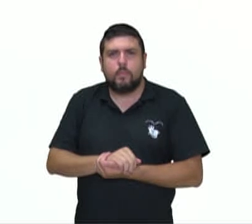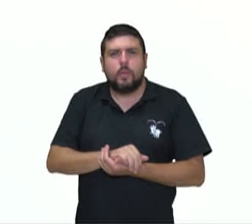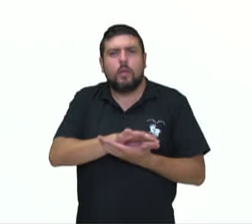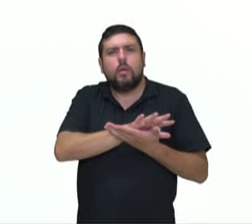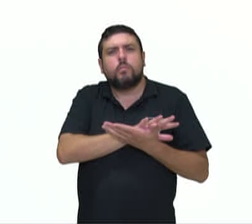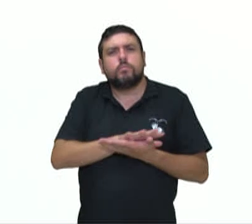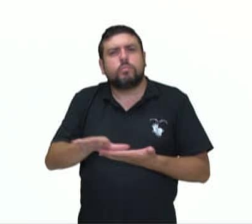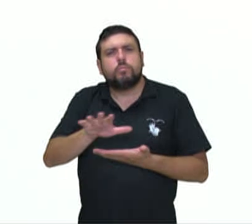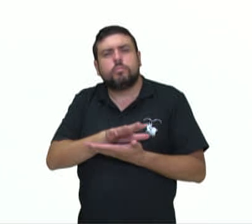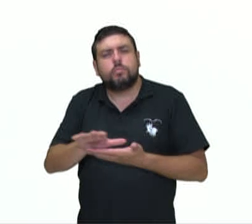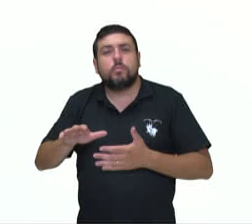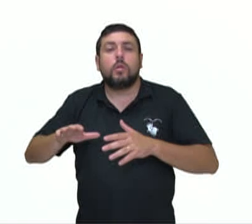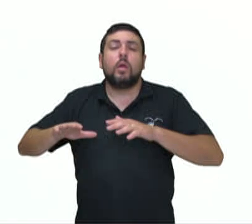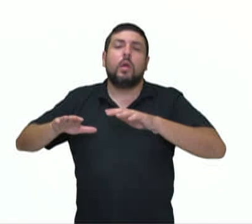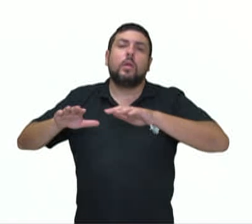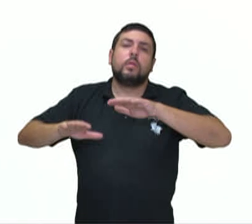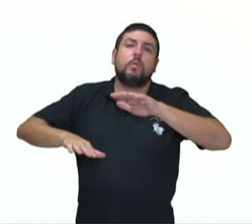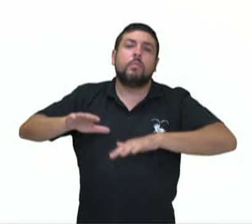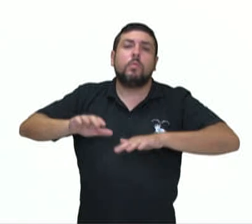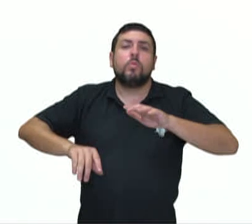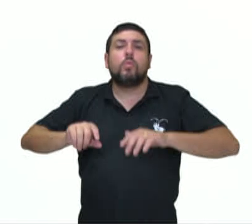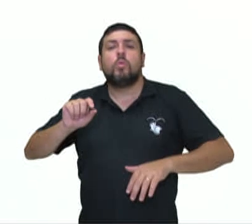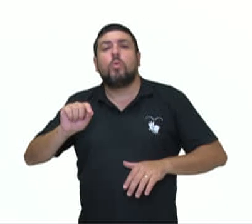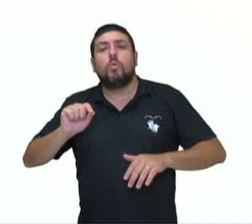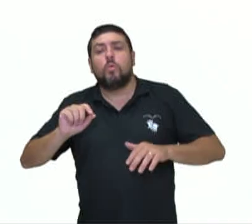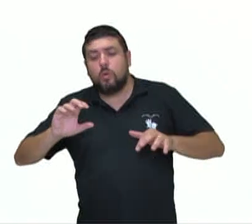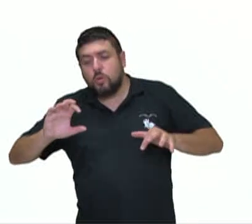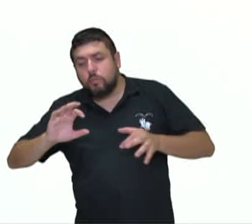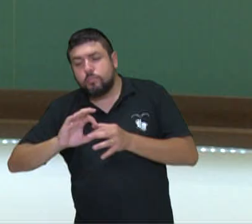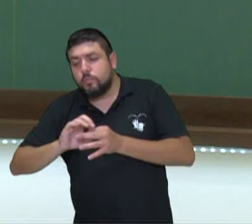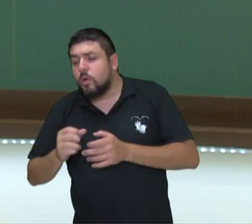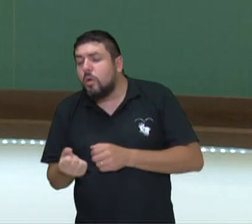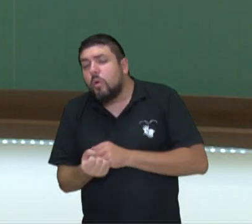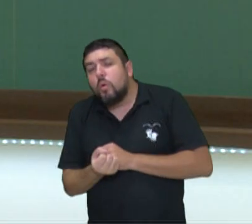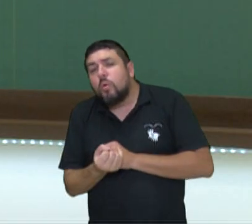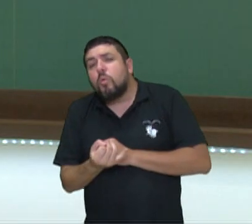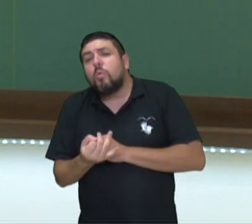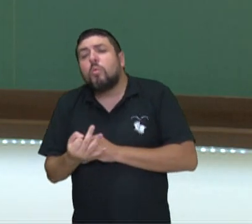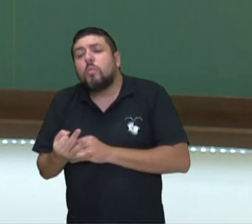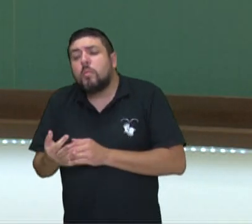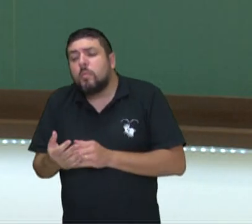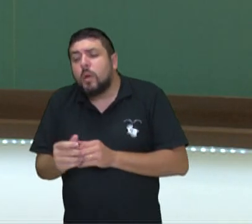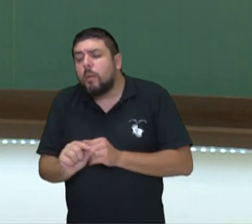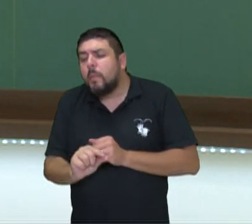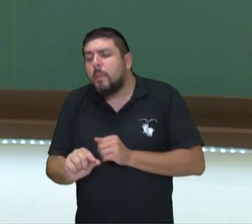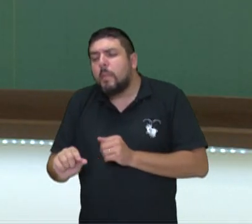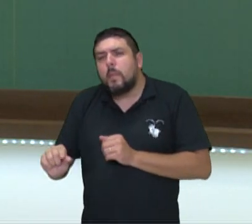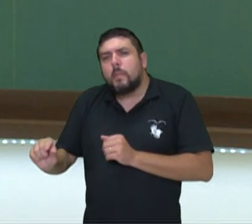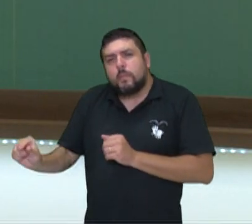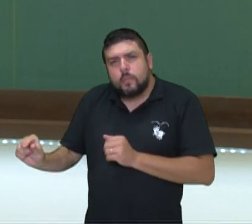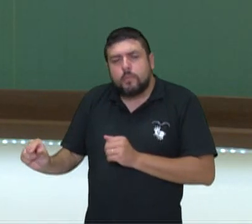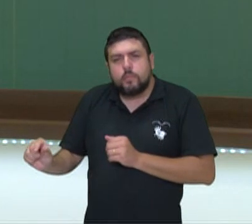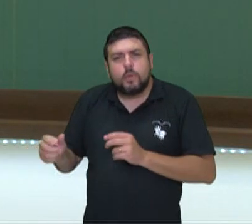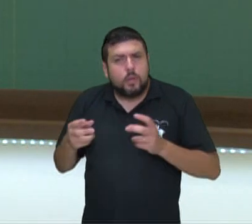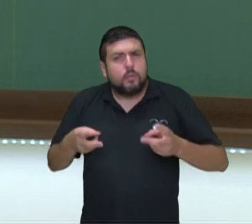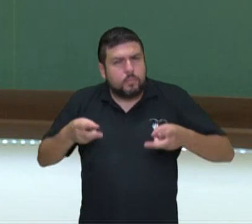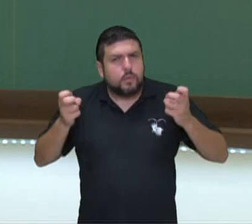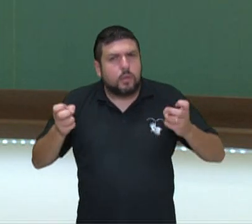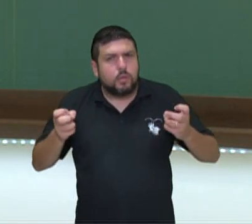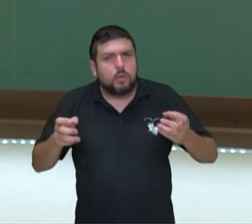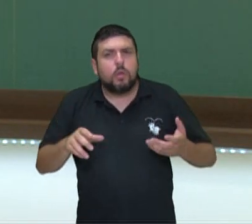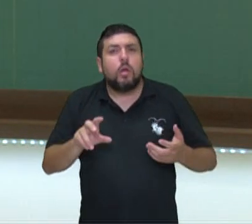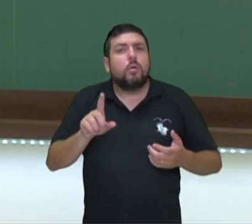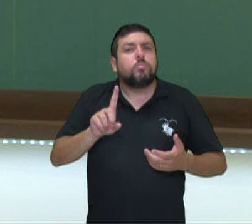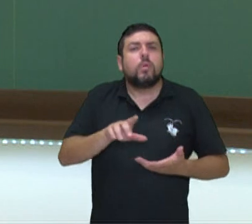total depende da quantidade de peças produzidas. Então, aqui mostra para você a dependência entre essas variáveis,